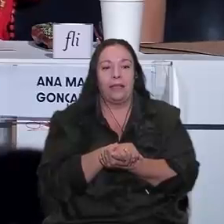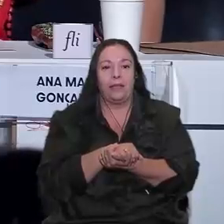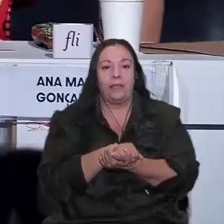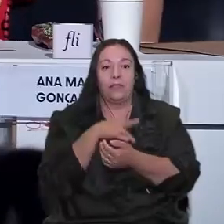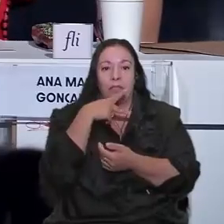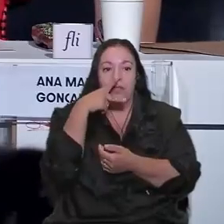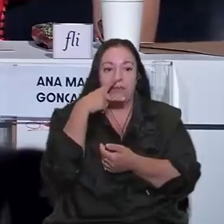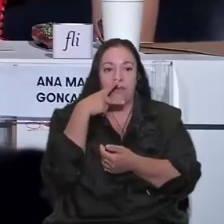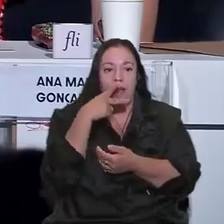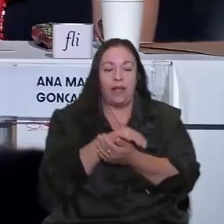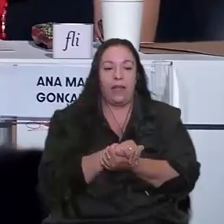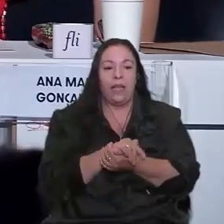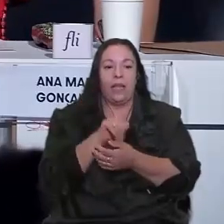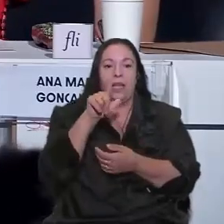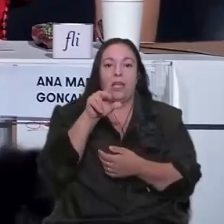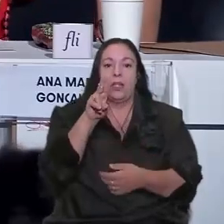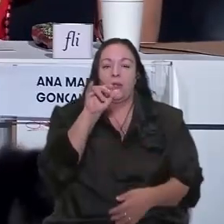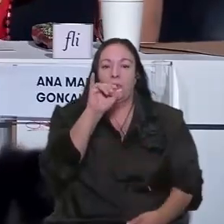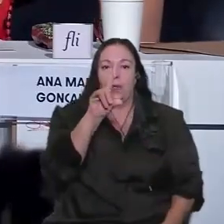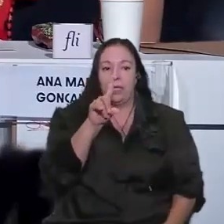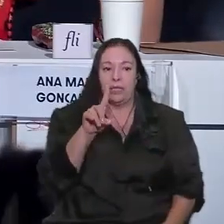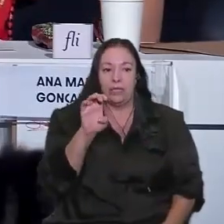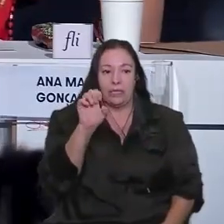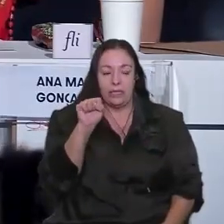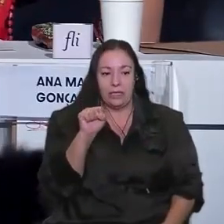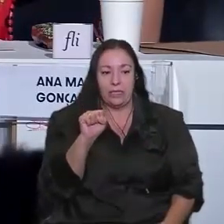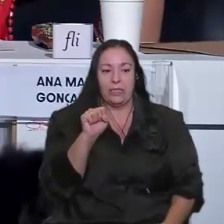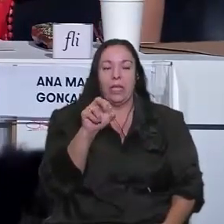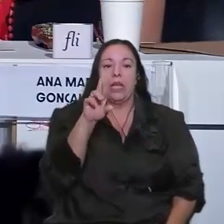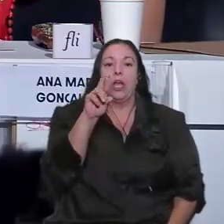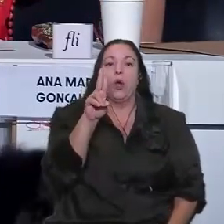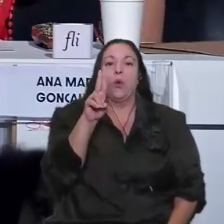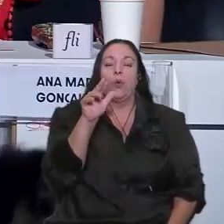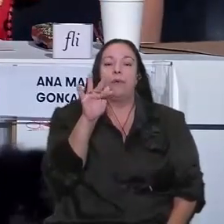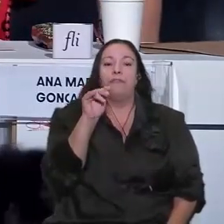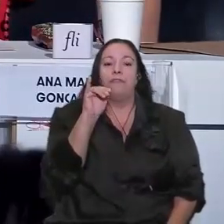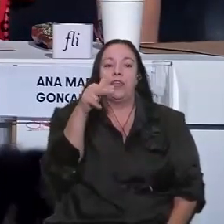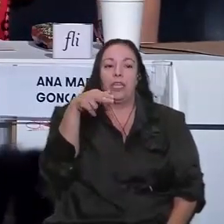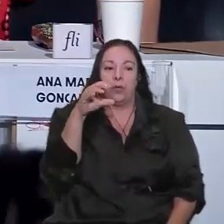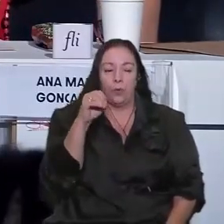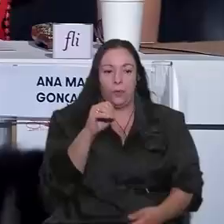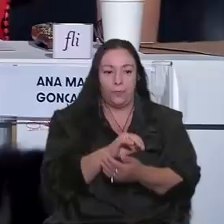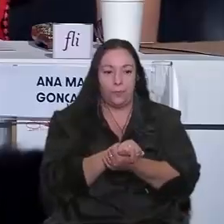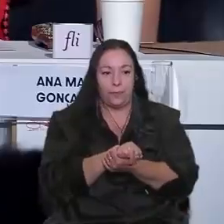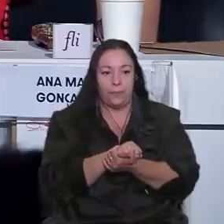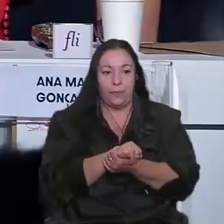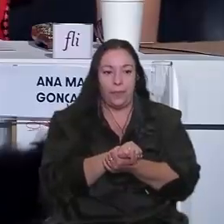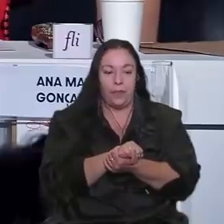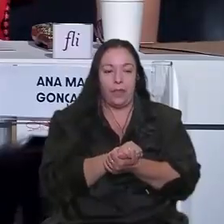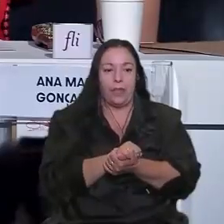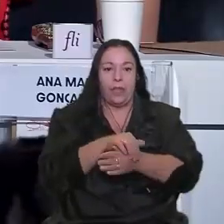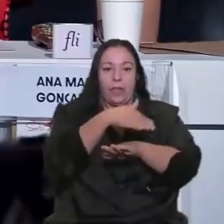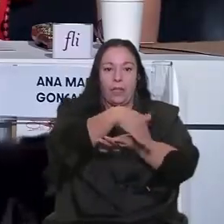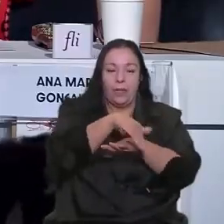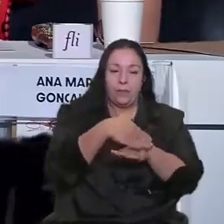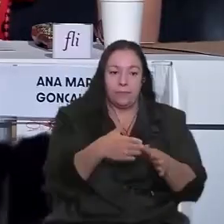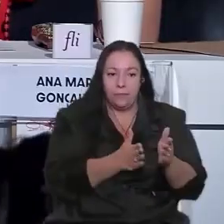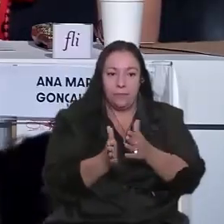nos falam os Luizes, Antônio Simas e Rufino. Ebó poderoso, cruza do